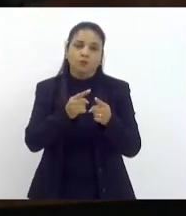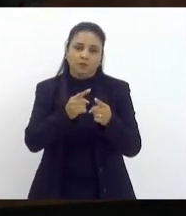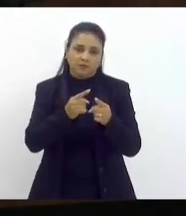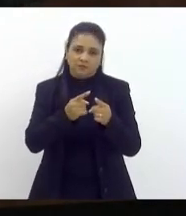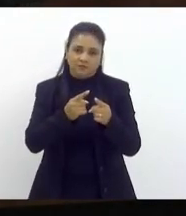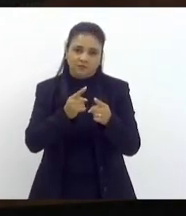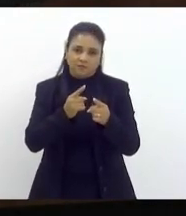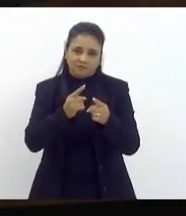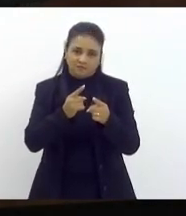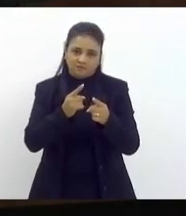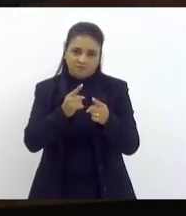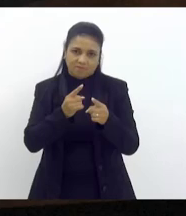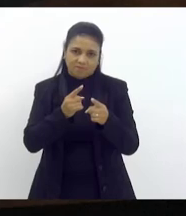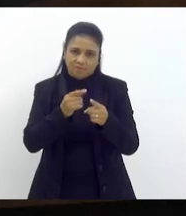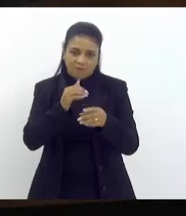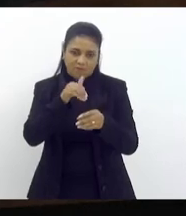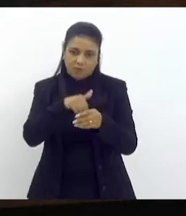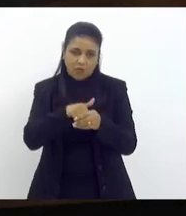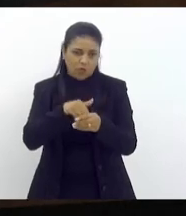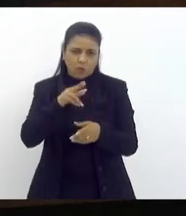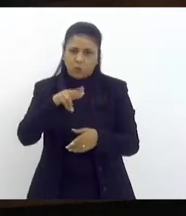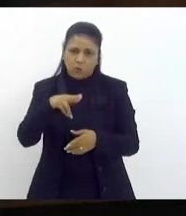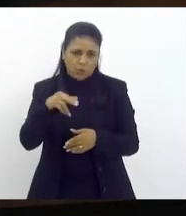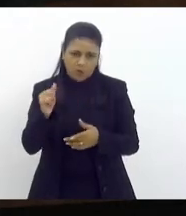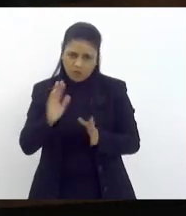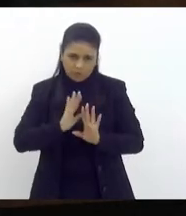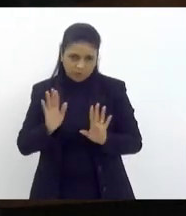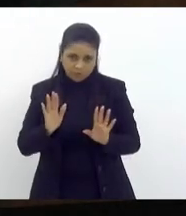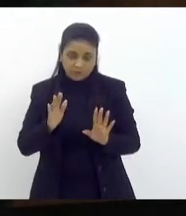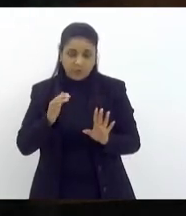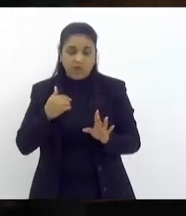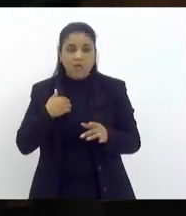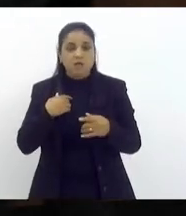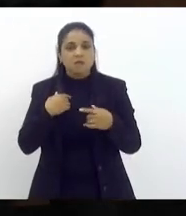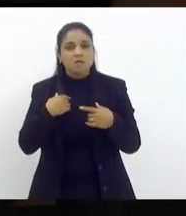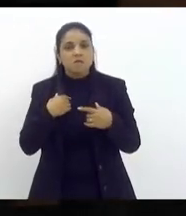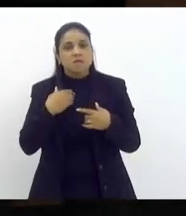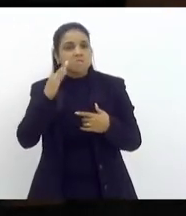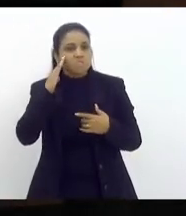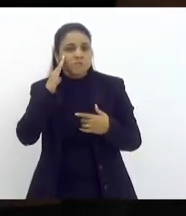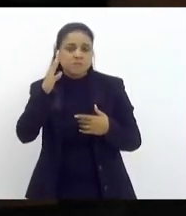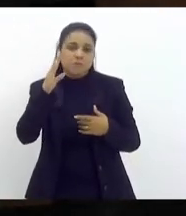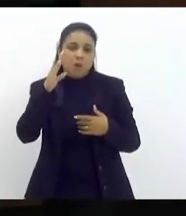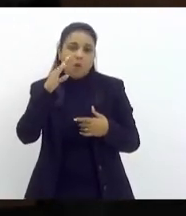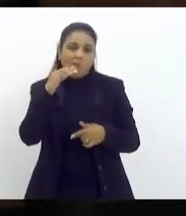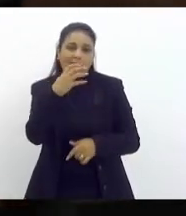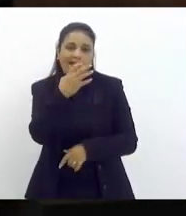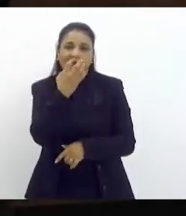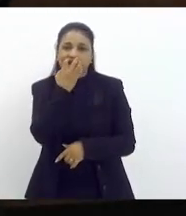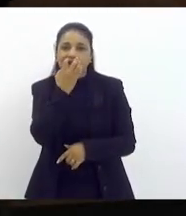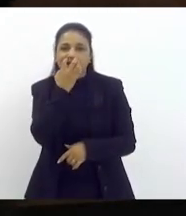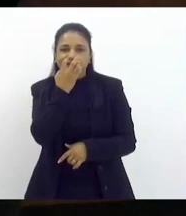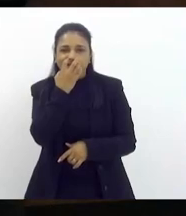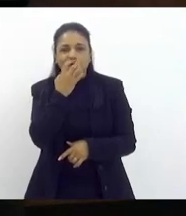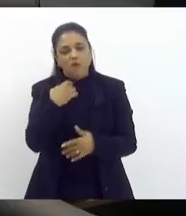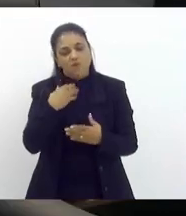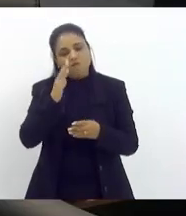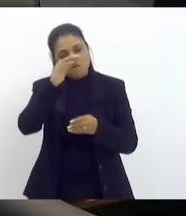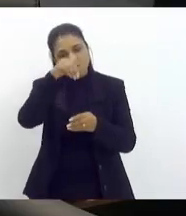de qualquer vacina ainda mais para os nossos cãezinhos então tô voltando favorávelmente